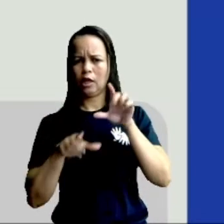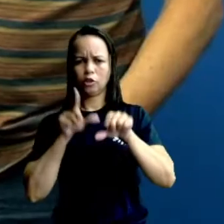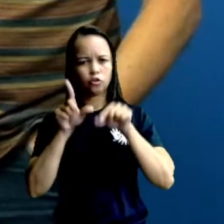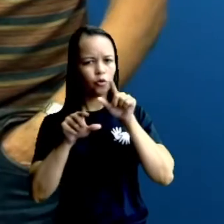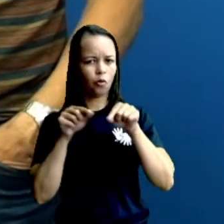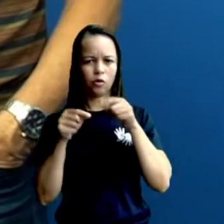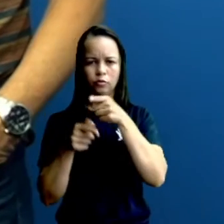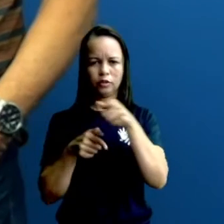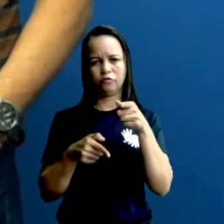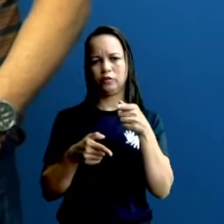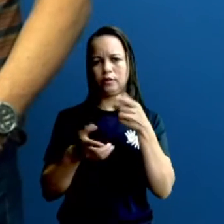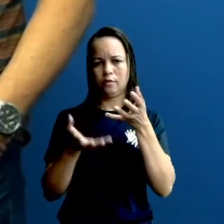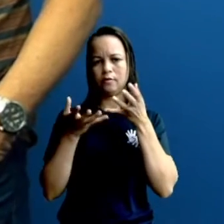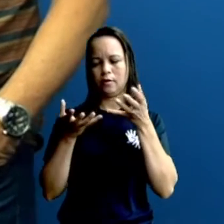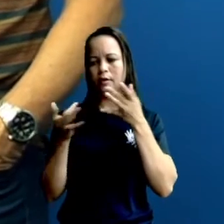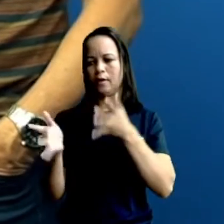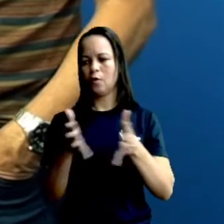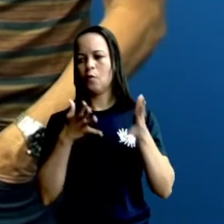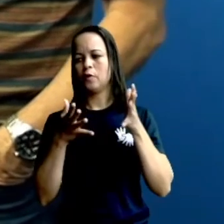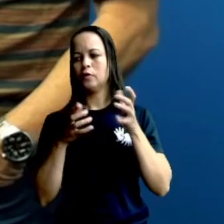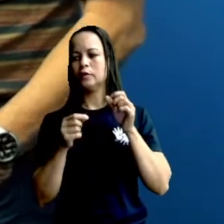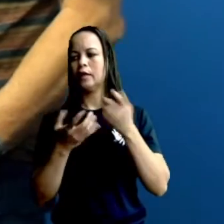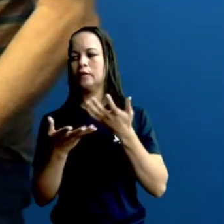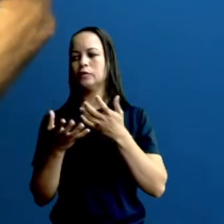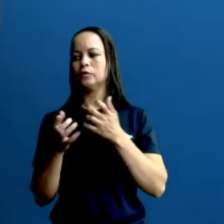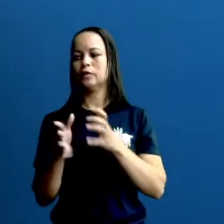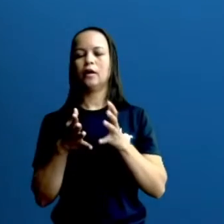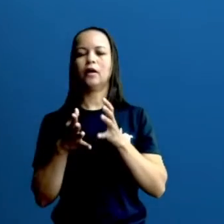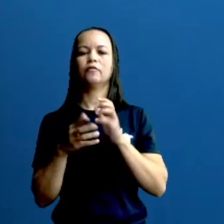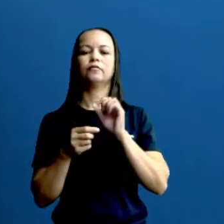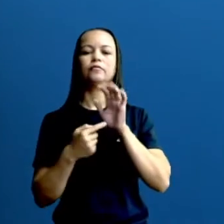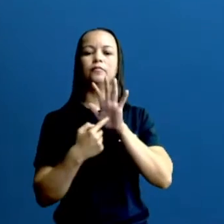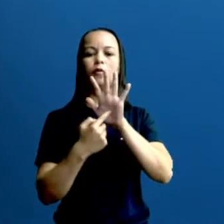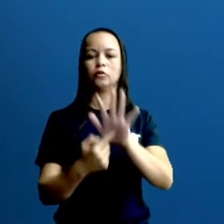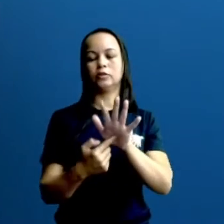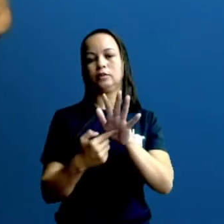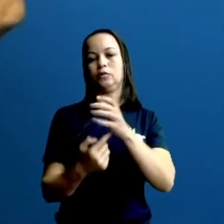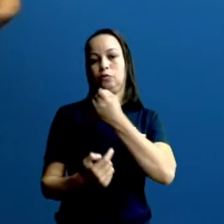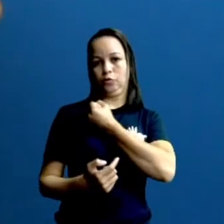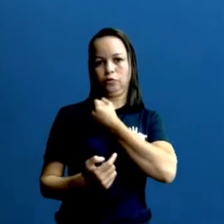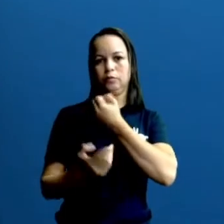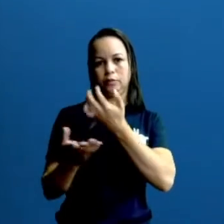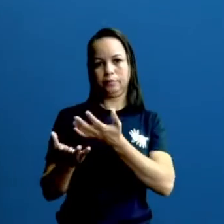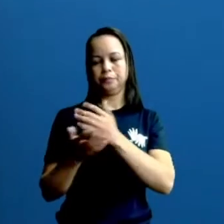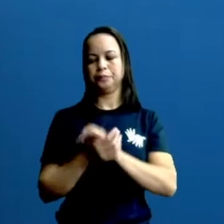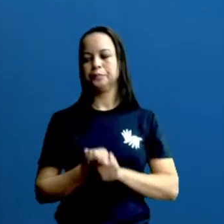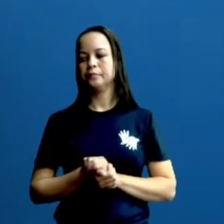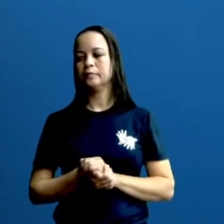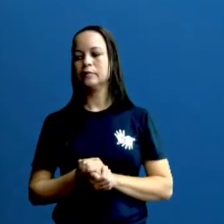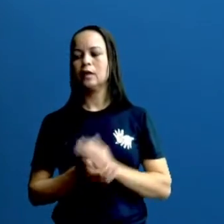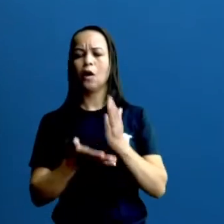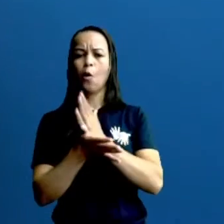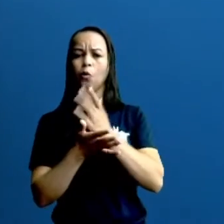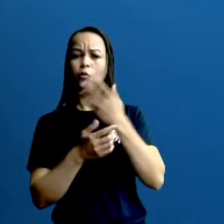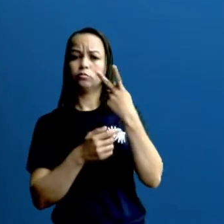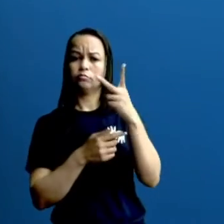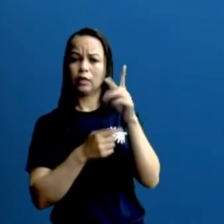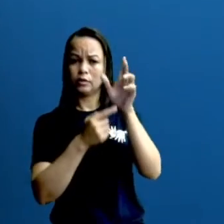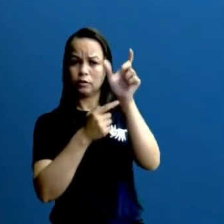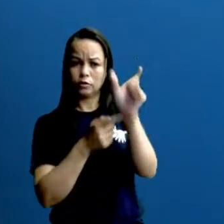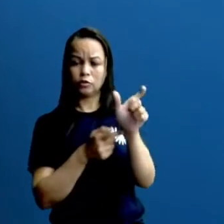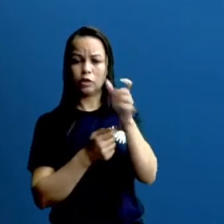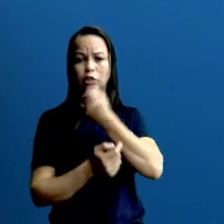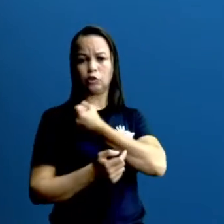você quer. Eu vou pelo mais rápido, que é o processo da fatoração comum dos números. Então vamos lá. Algum desses números